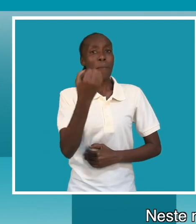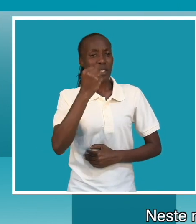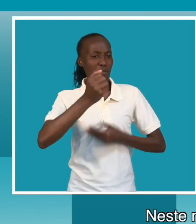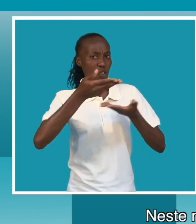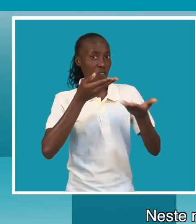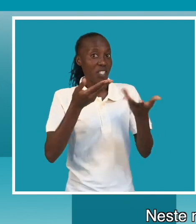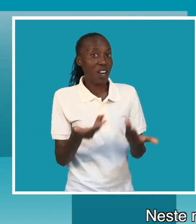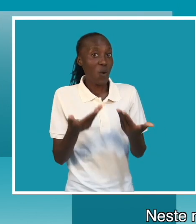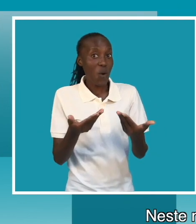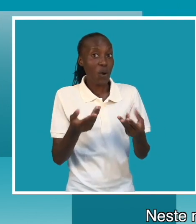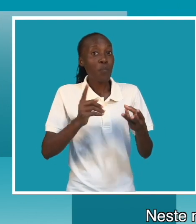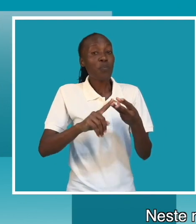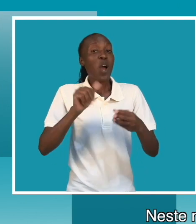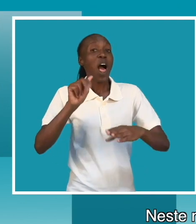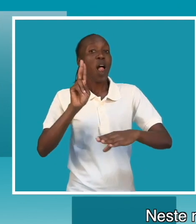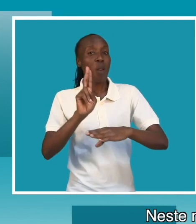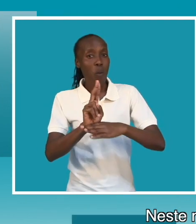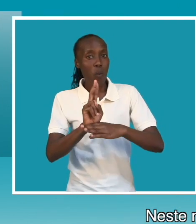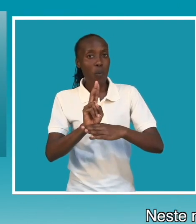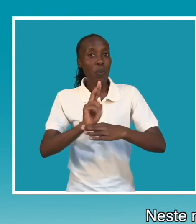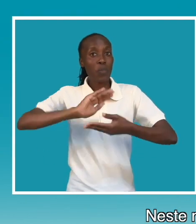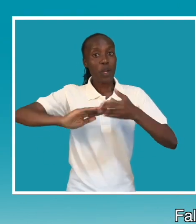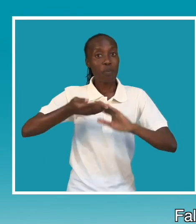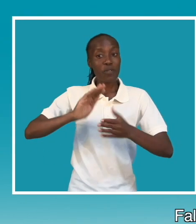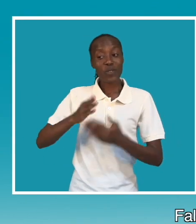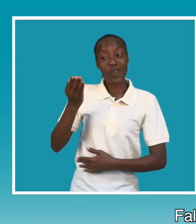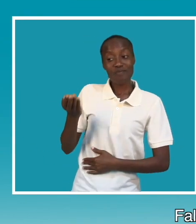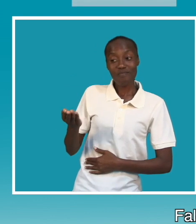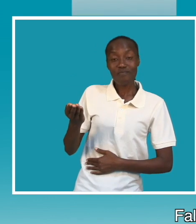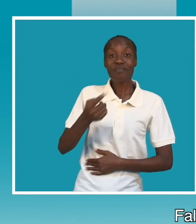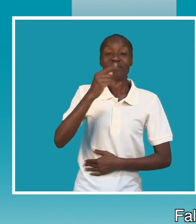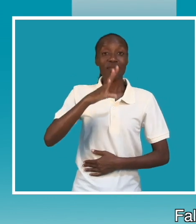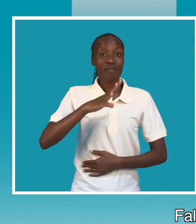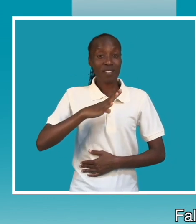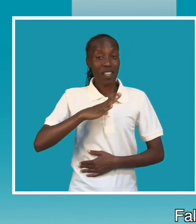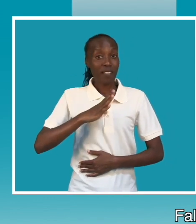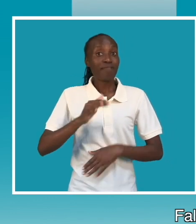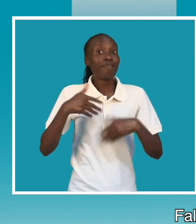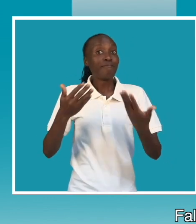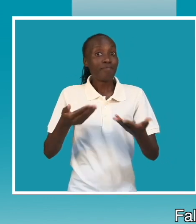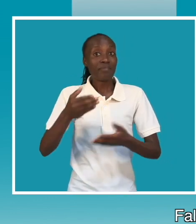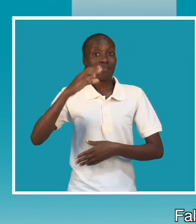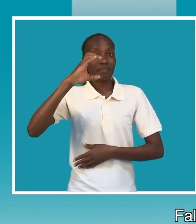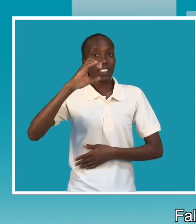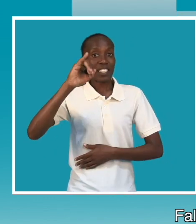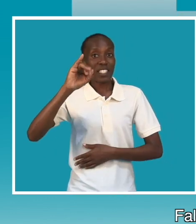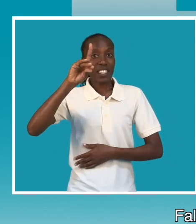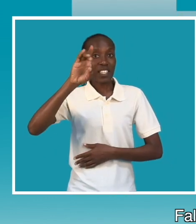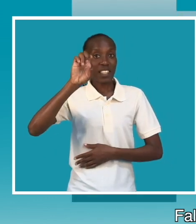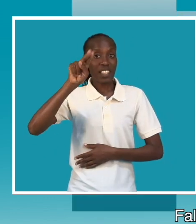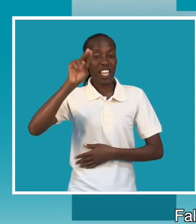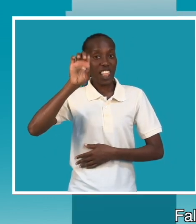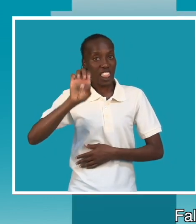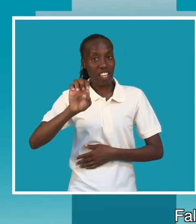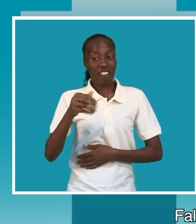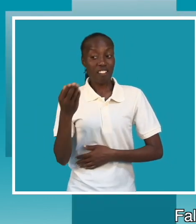um dos alunos da professora, caso, que fala de Sidney Muchatu,